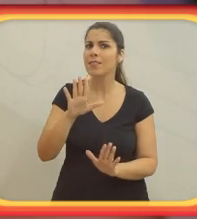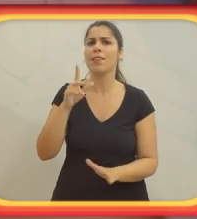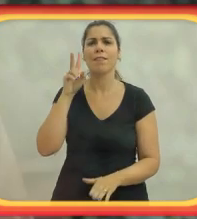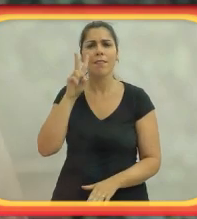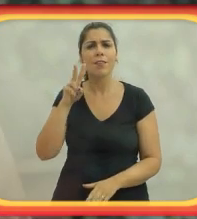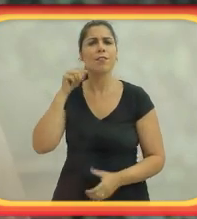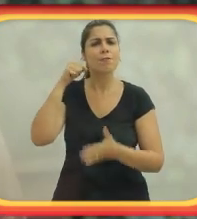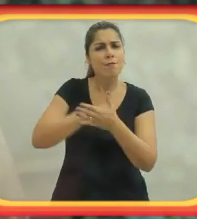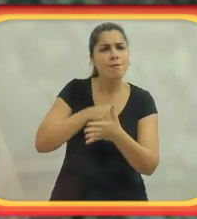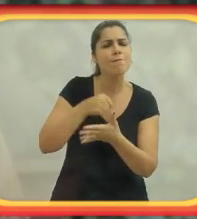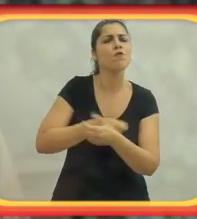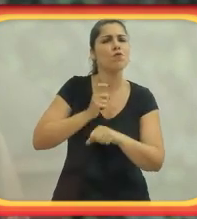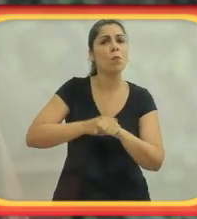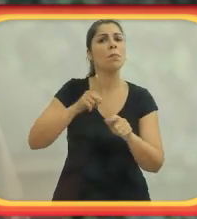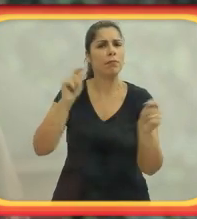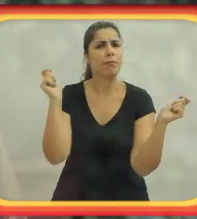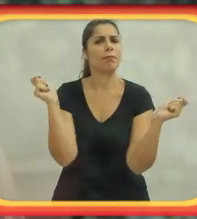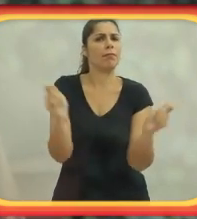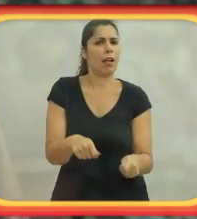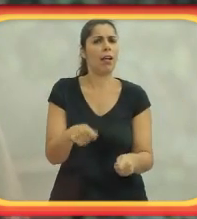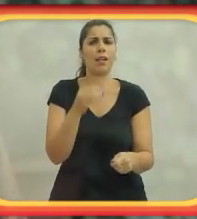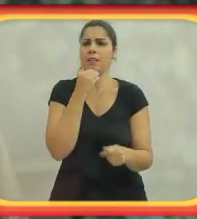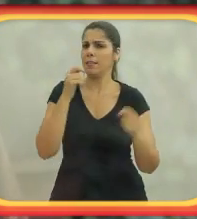ficar com pena dela mesmo,